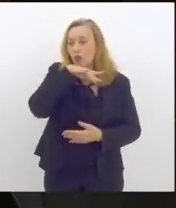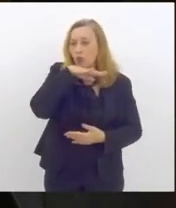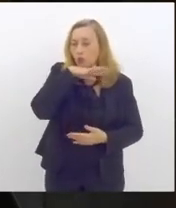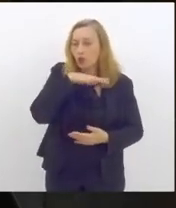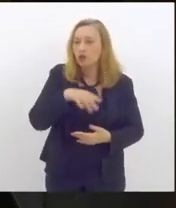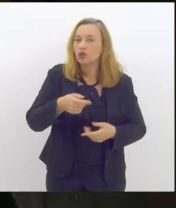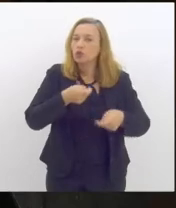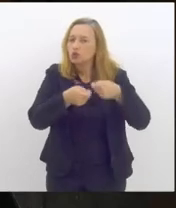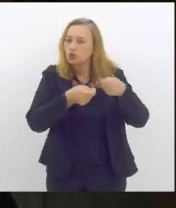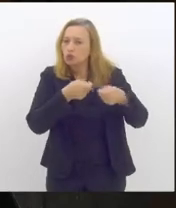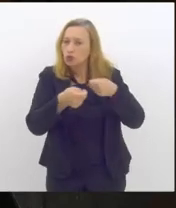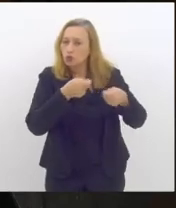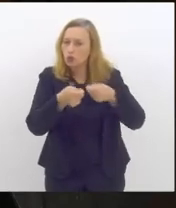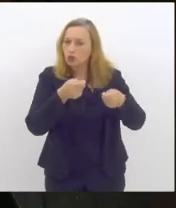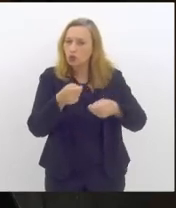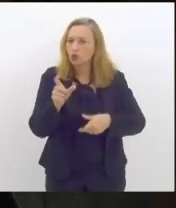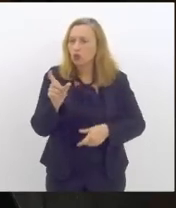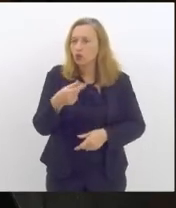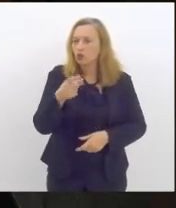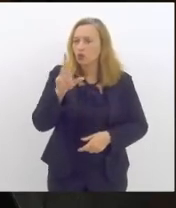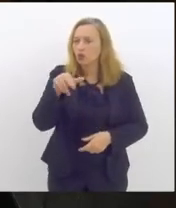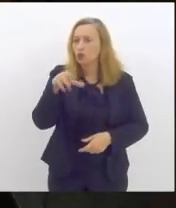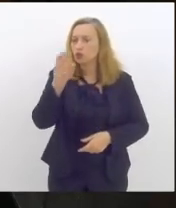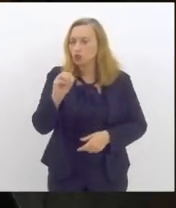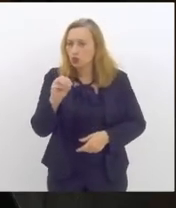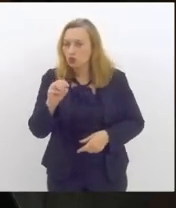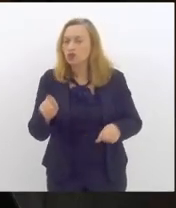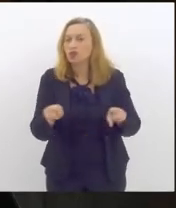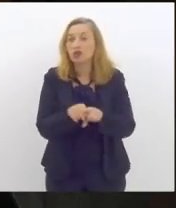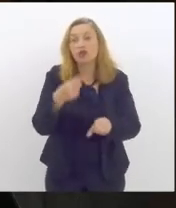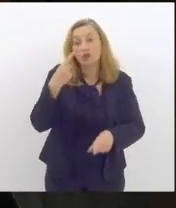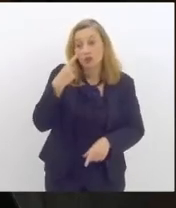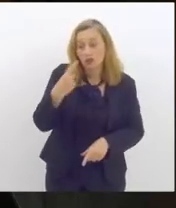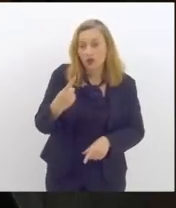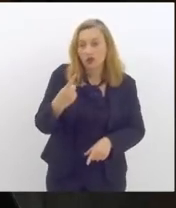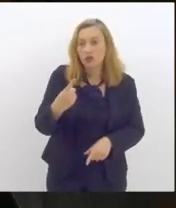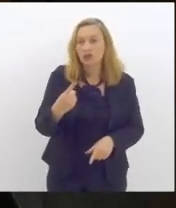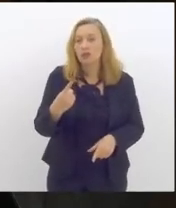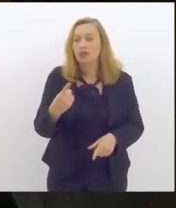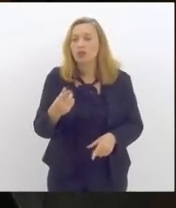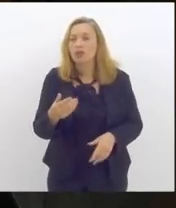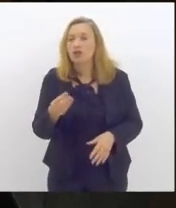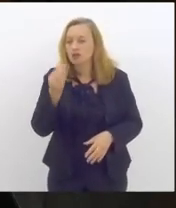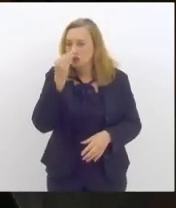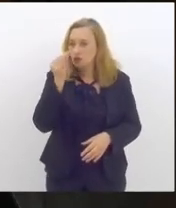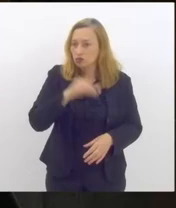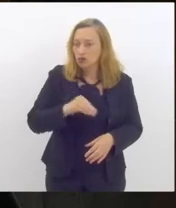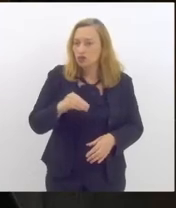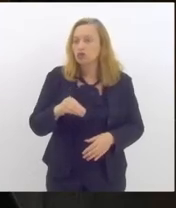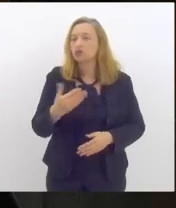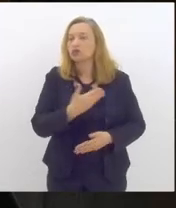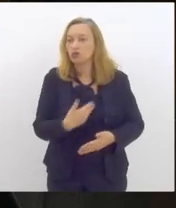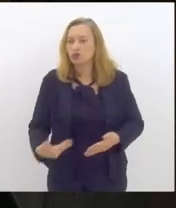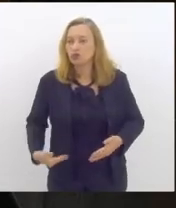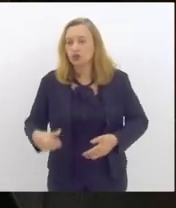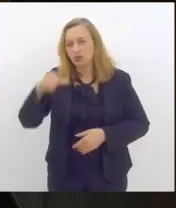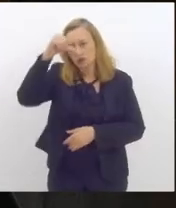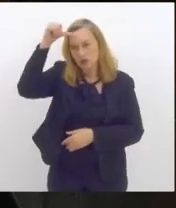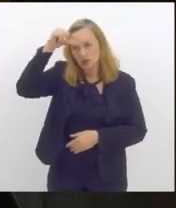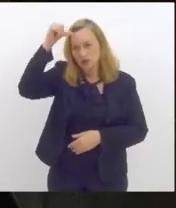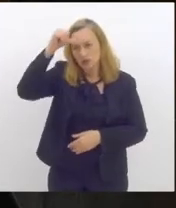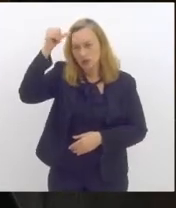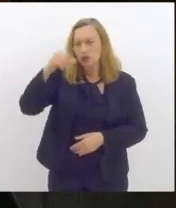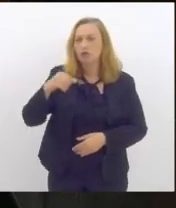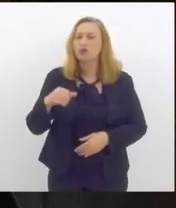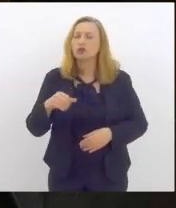continuam controlando o bilhete único e que continuam vendo o descaso do governo Cláudio Castro com